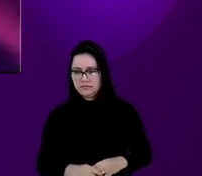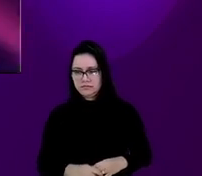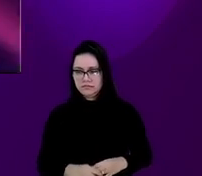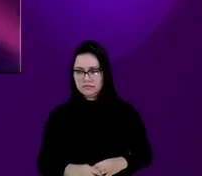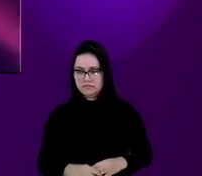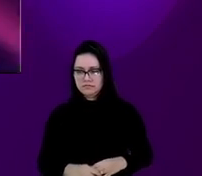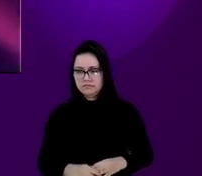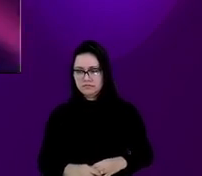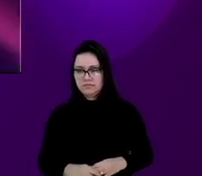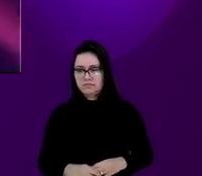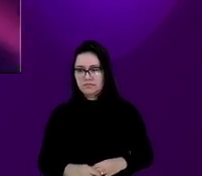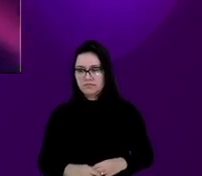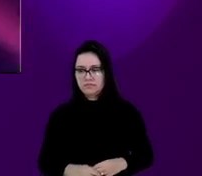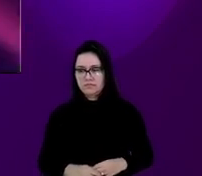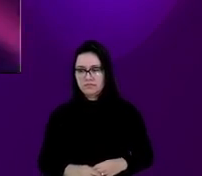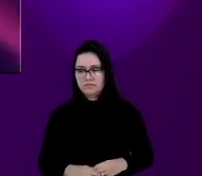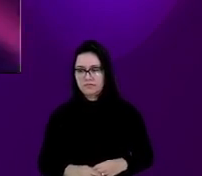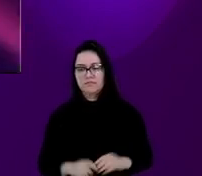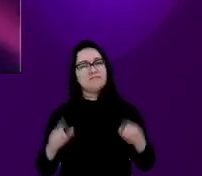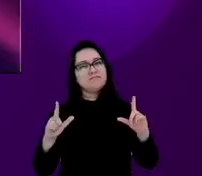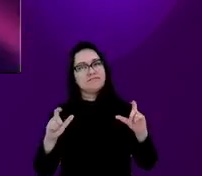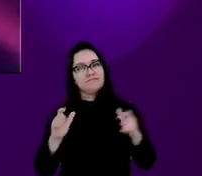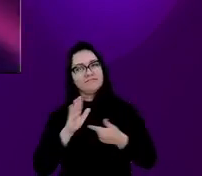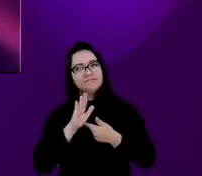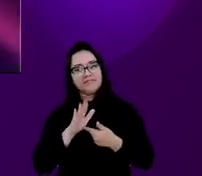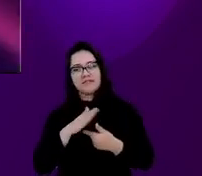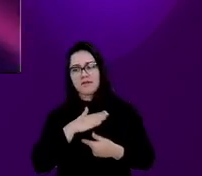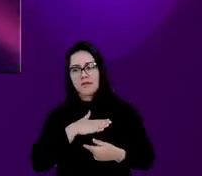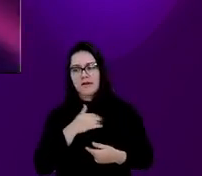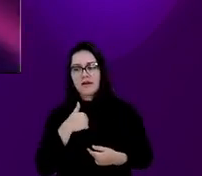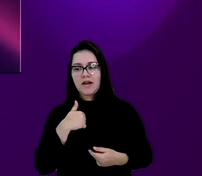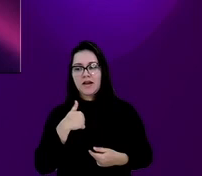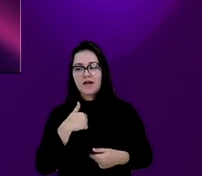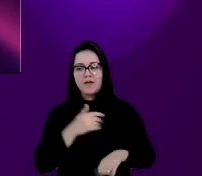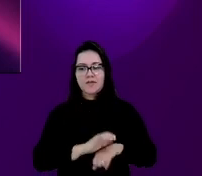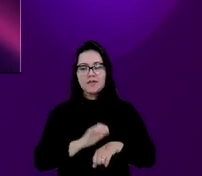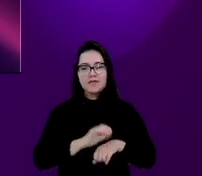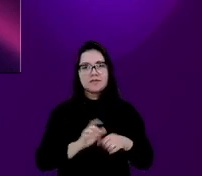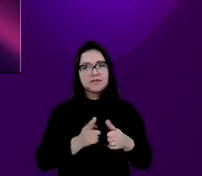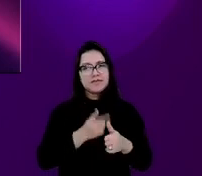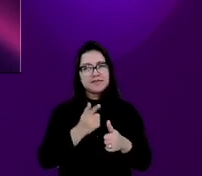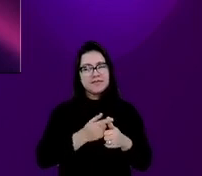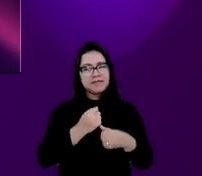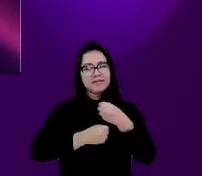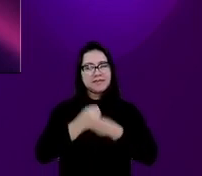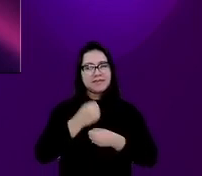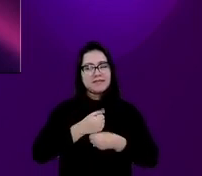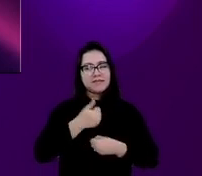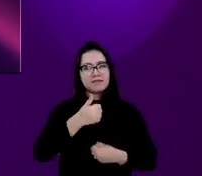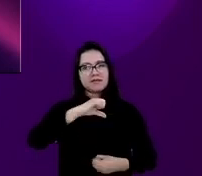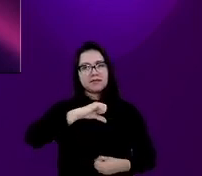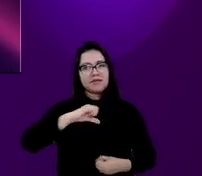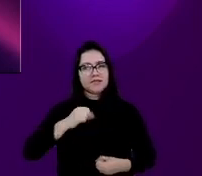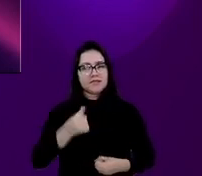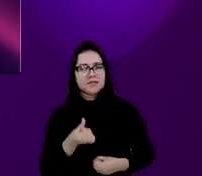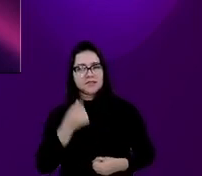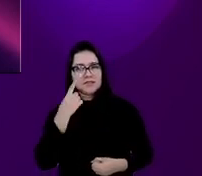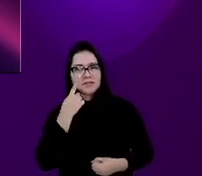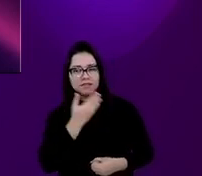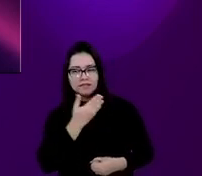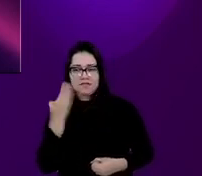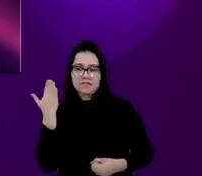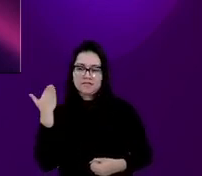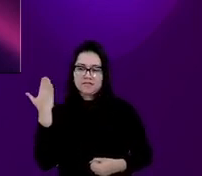acho que essa é uma imagem que eu gosto de ter bastante. Sou eu fazendo o primeiro curso de laparoscopia em 1996 da Sociverge, lá